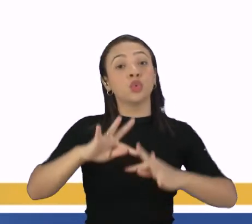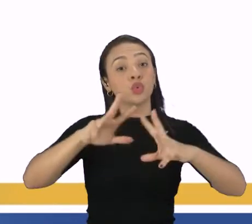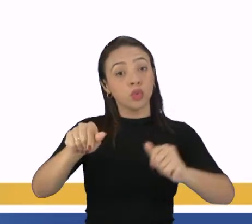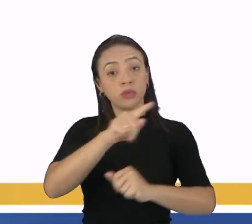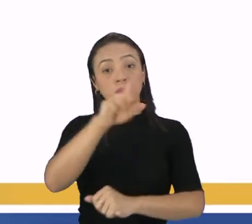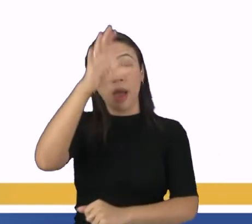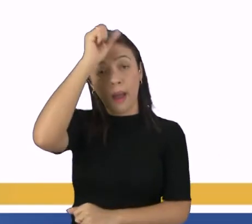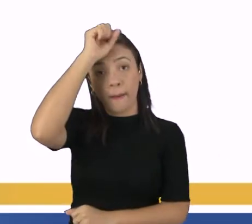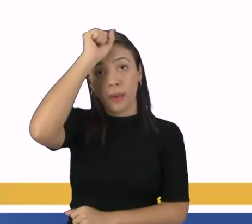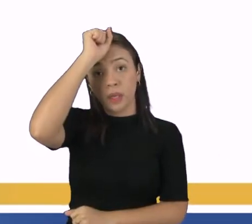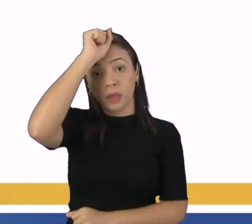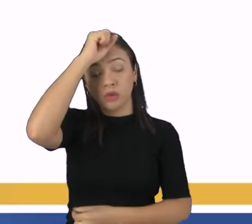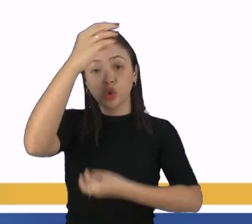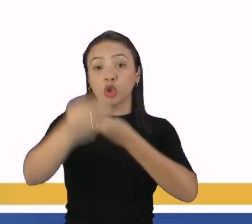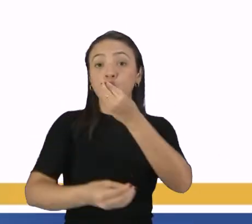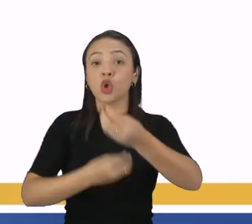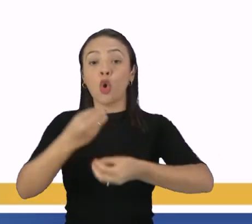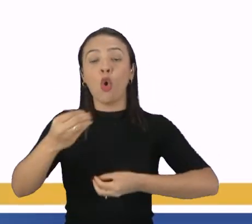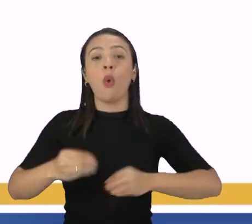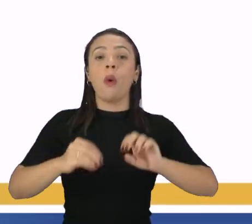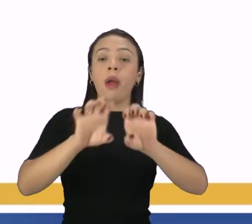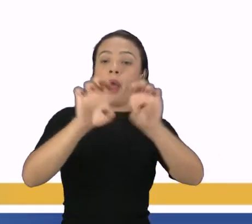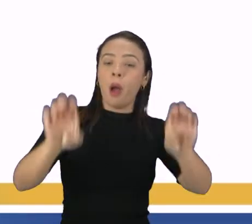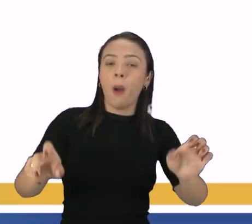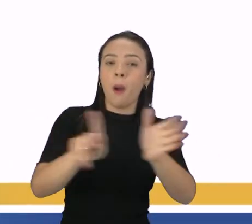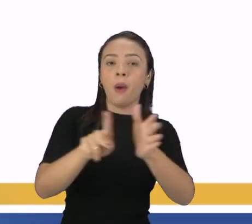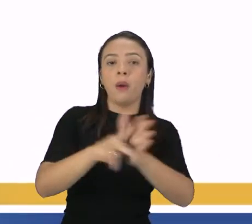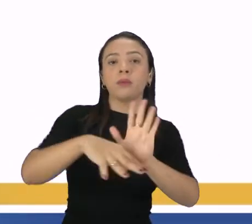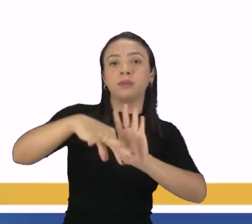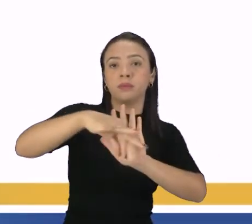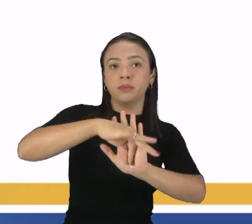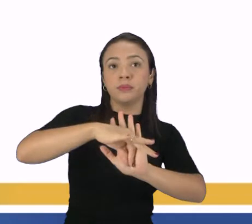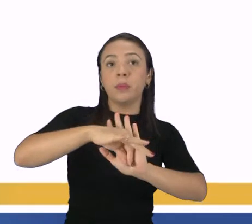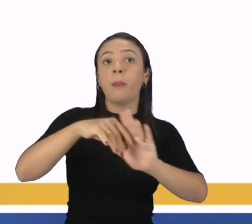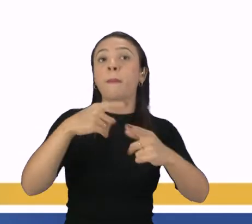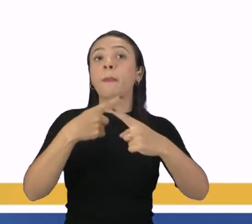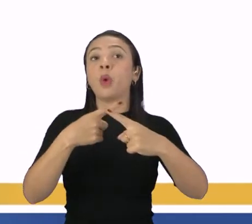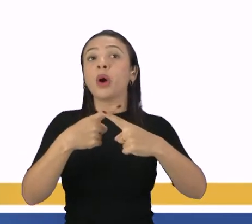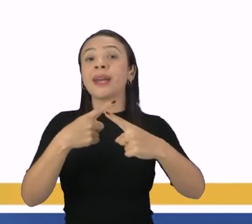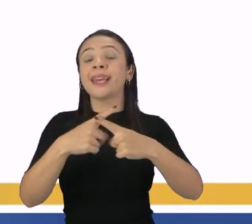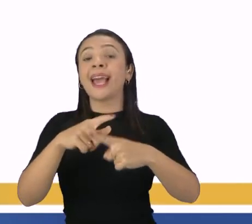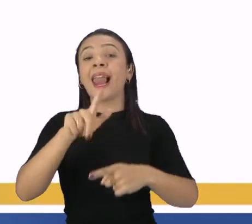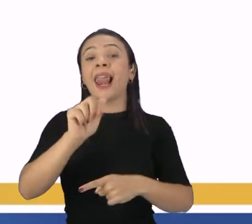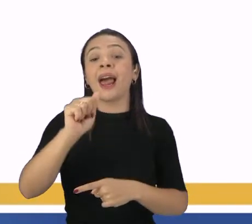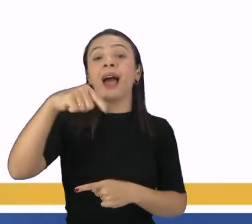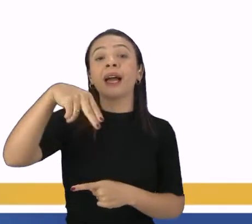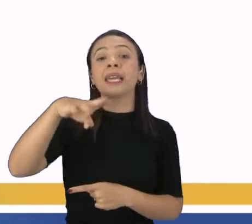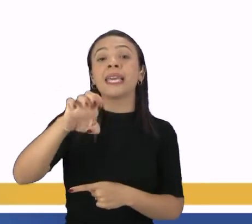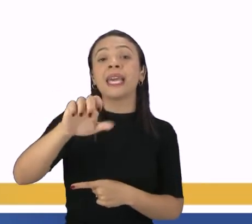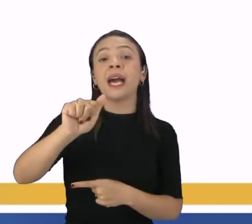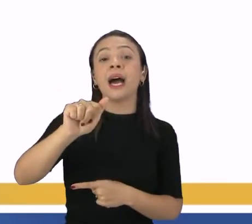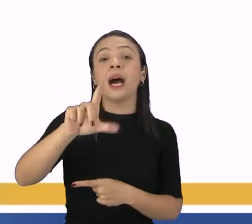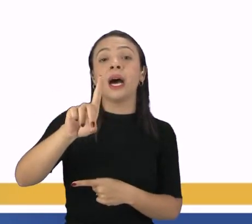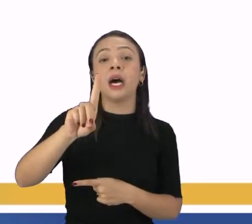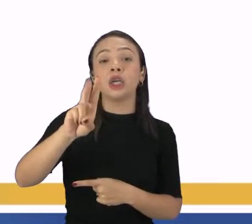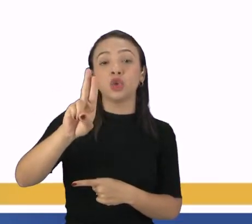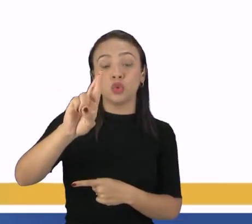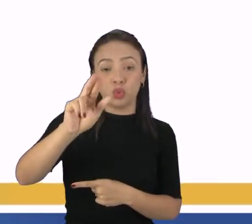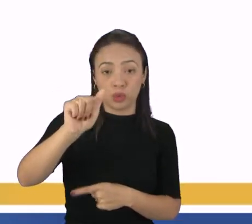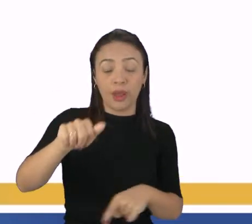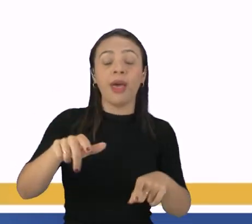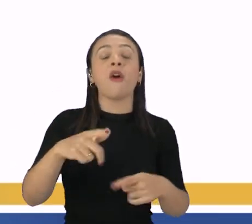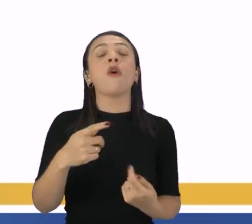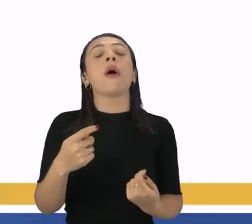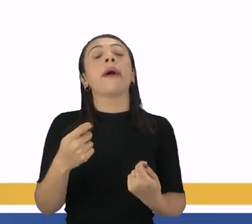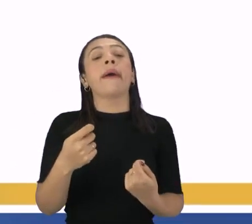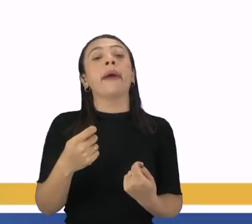a anatomia do sistema reprodutor feminino, explique o motivo da laqueadura tubária funcionar como método de esterilização da